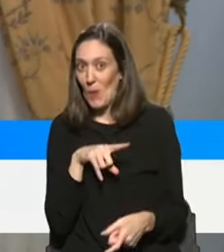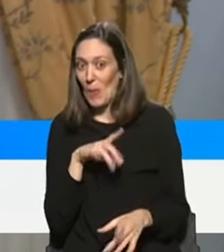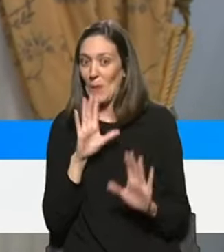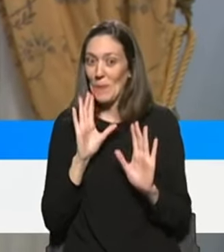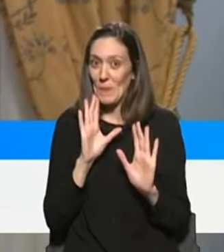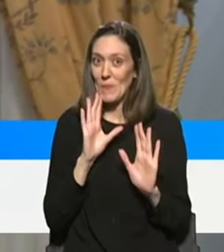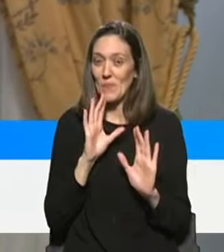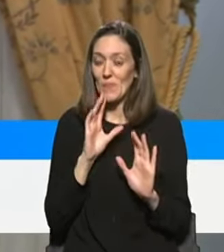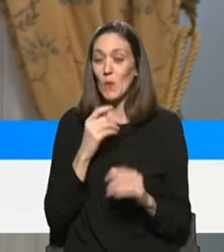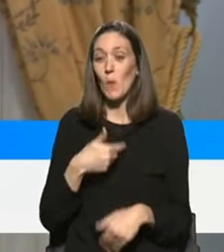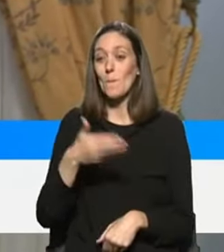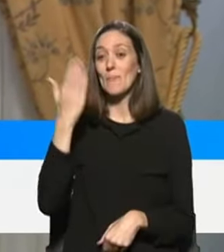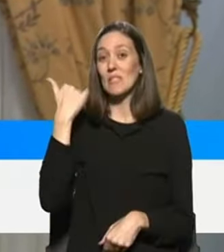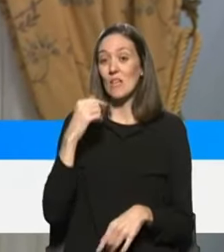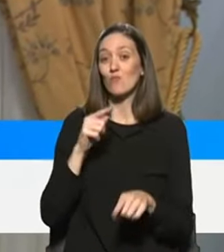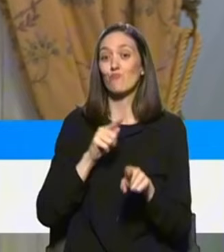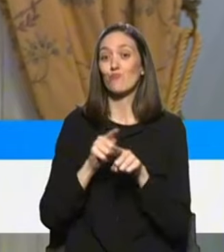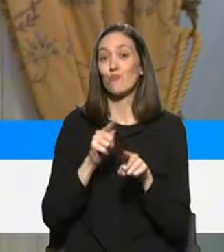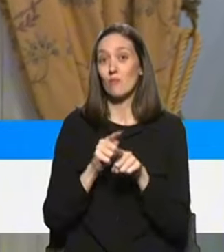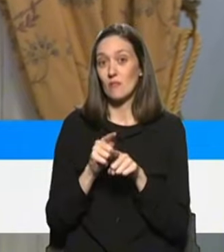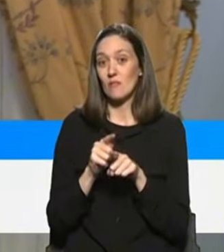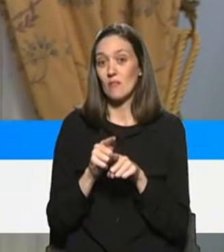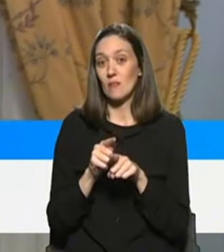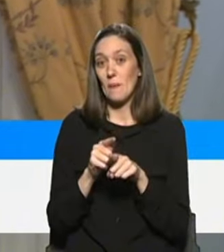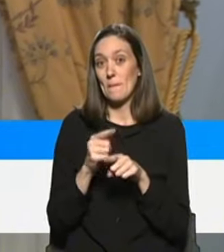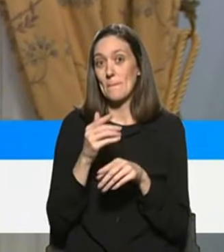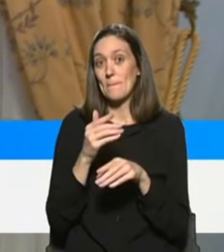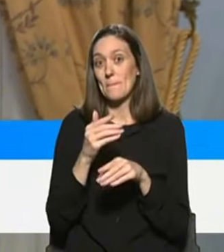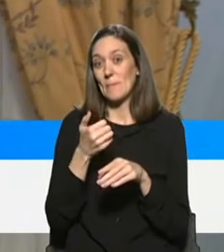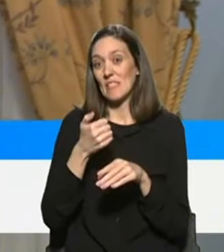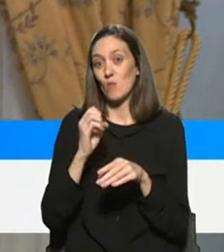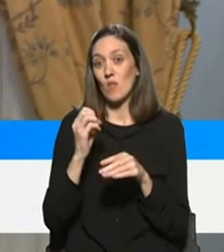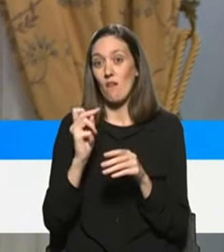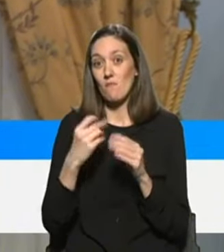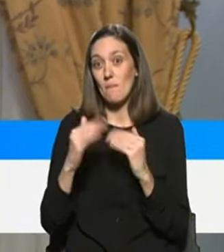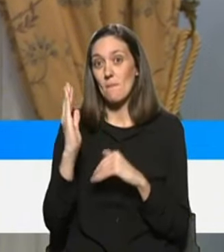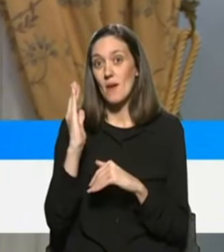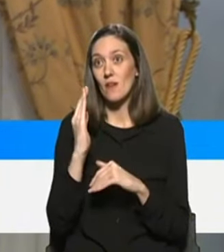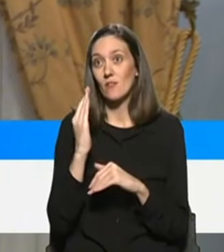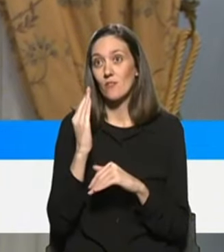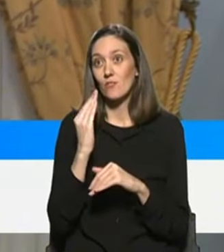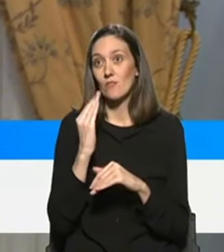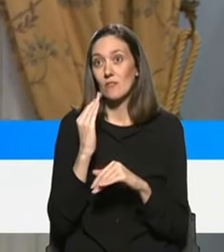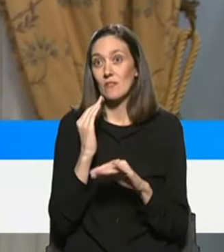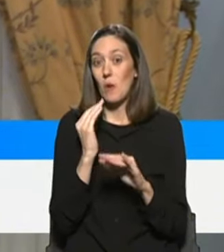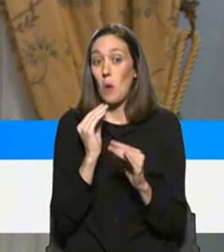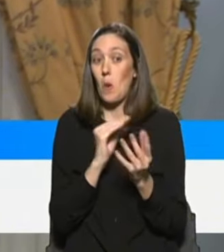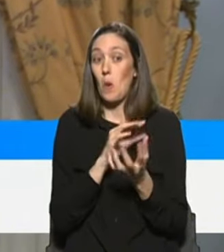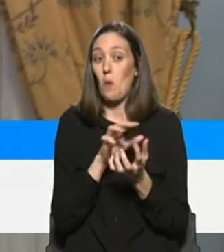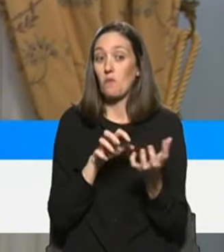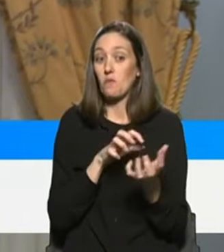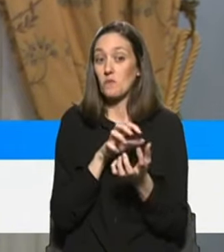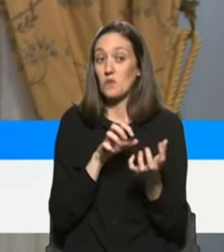Um passado político de mais de meio século não pode estar isento de alguma confusão.